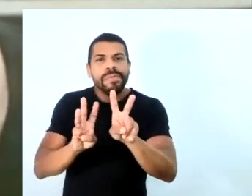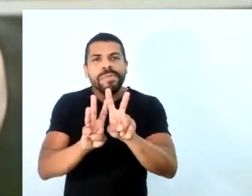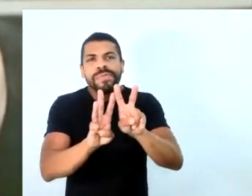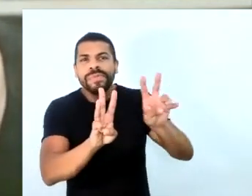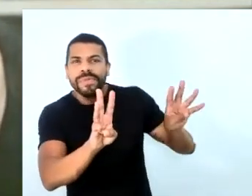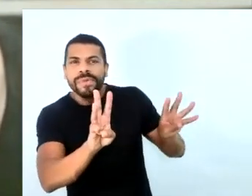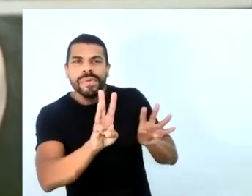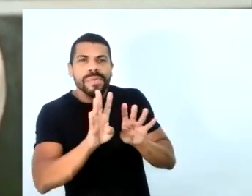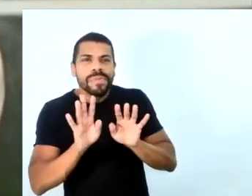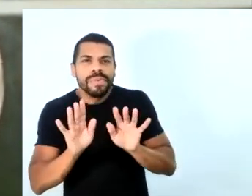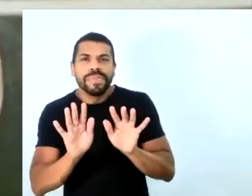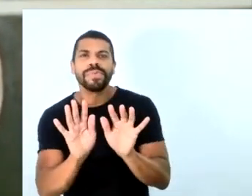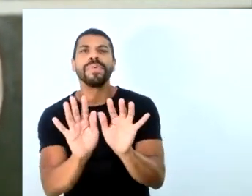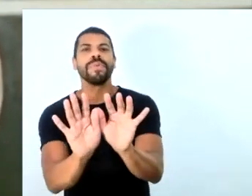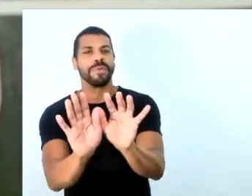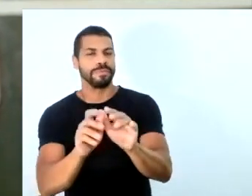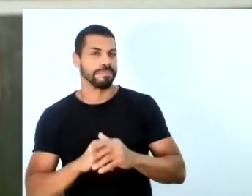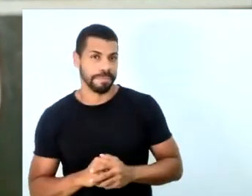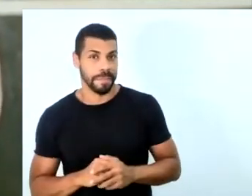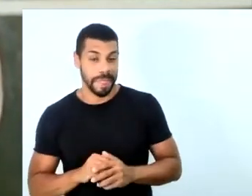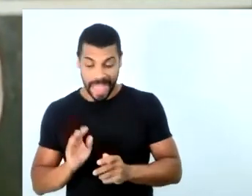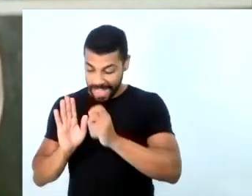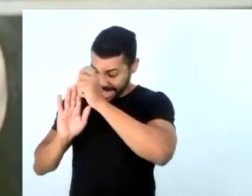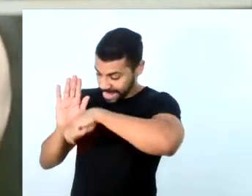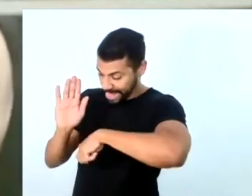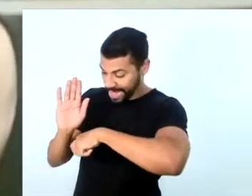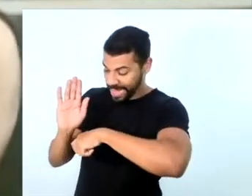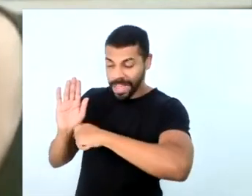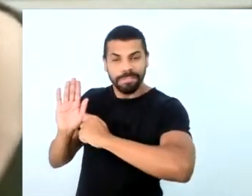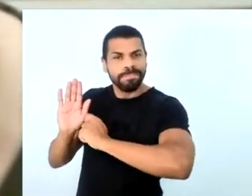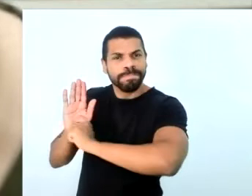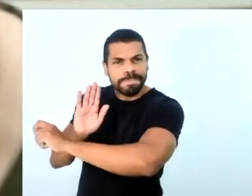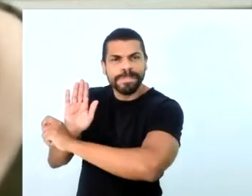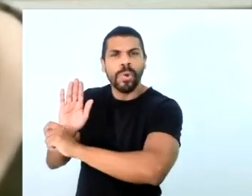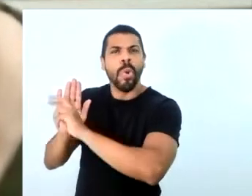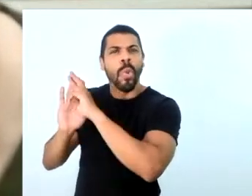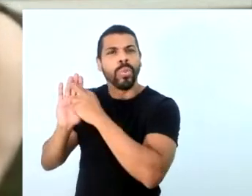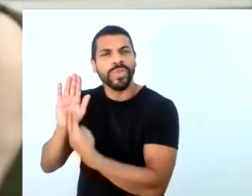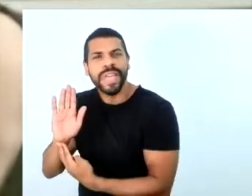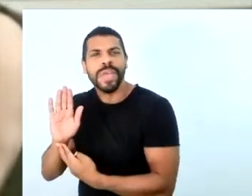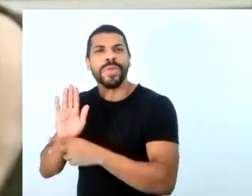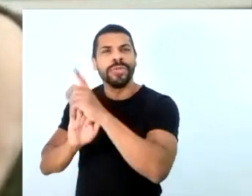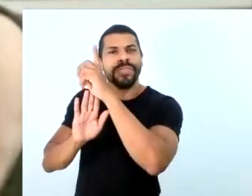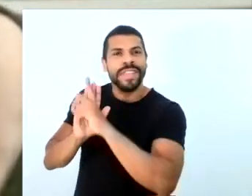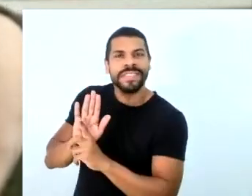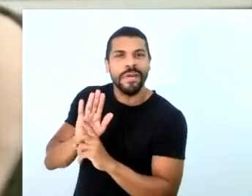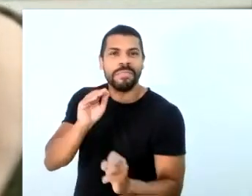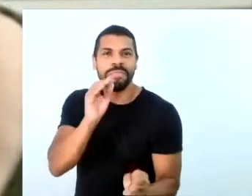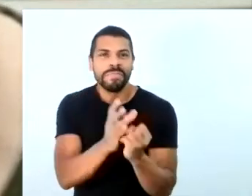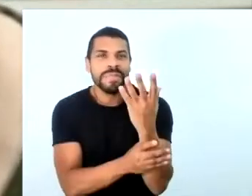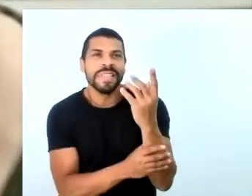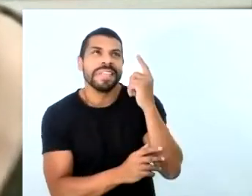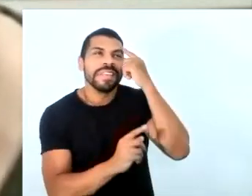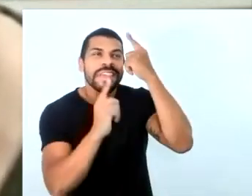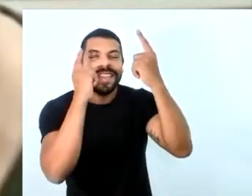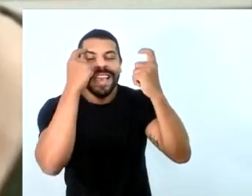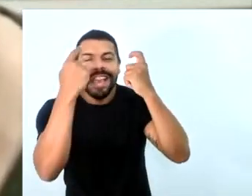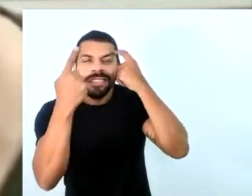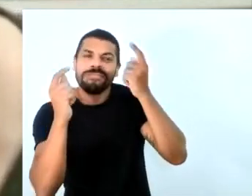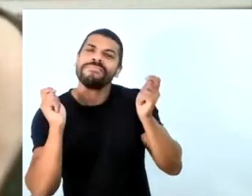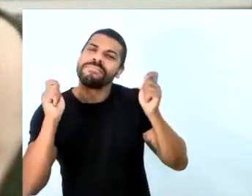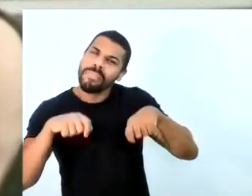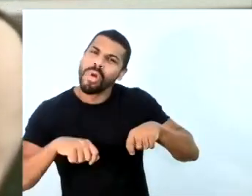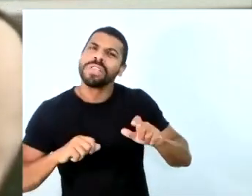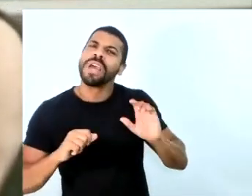venham. Então, o assinar direção, assinar roteiro, assinar criação, significa que